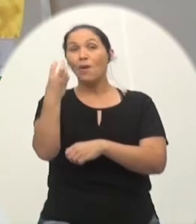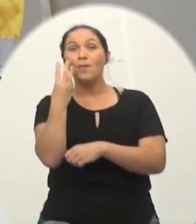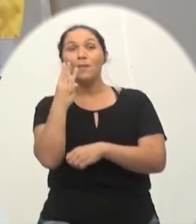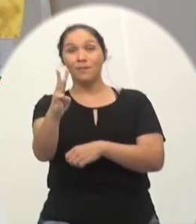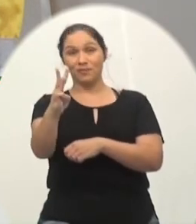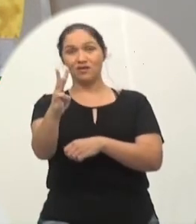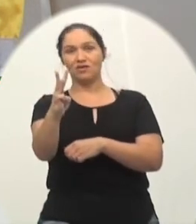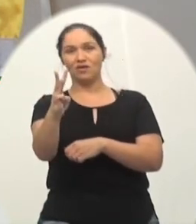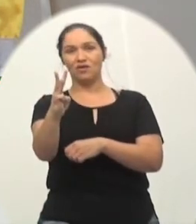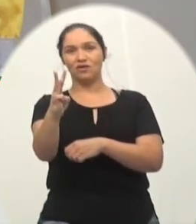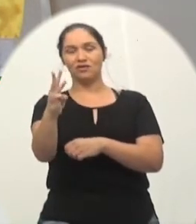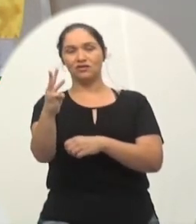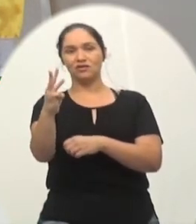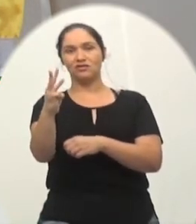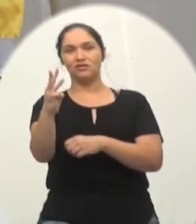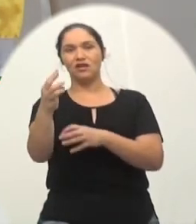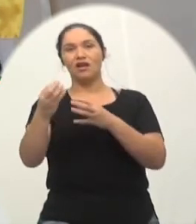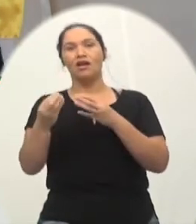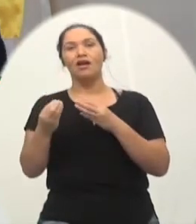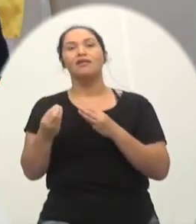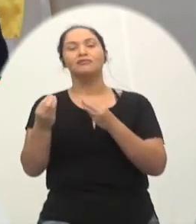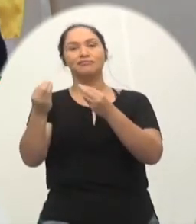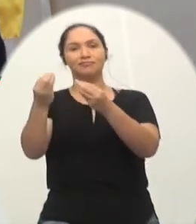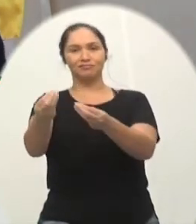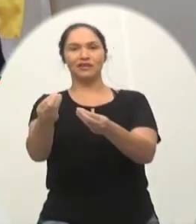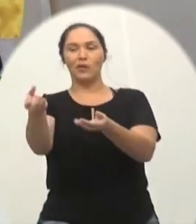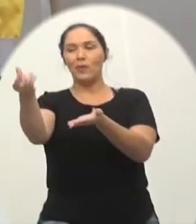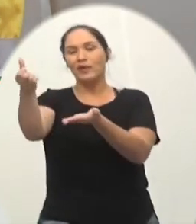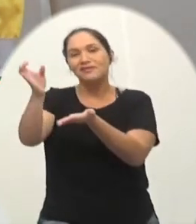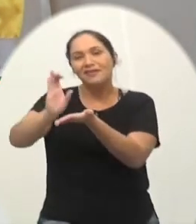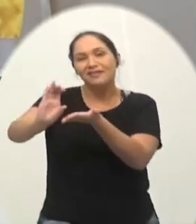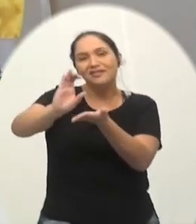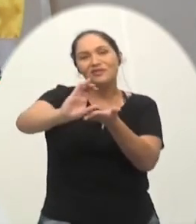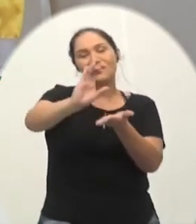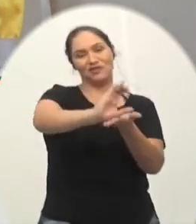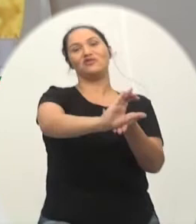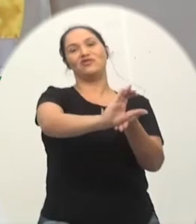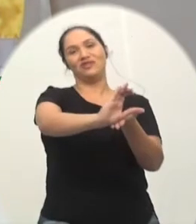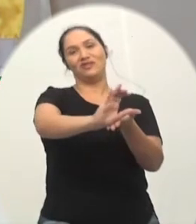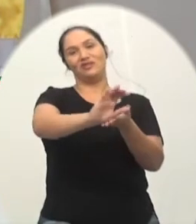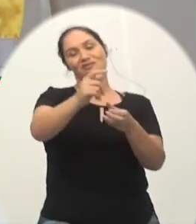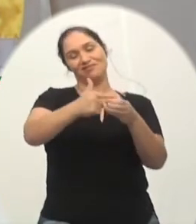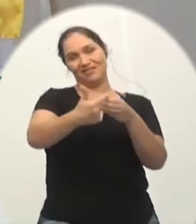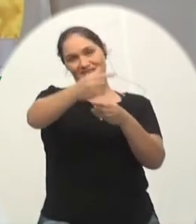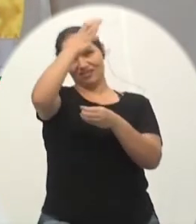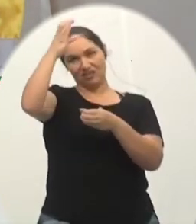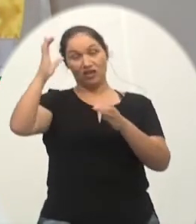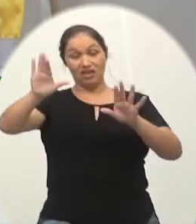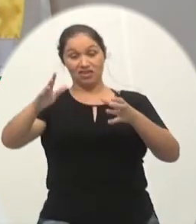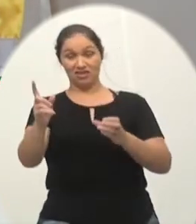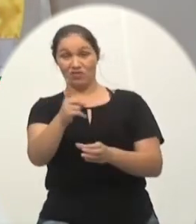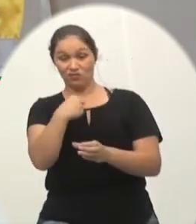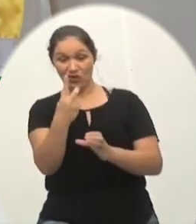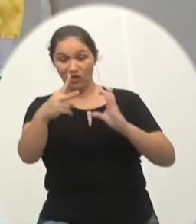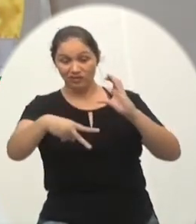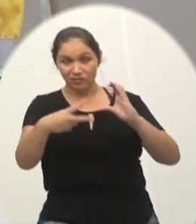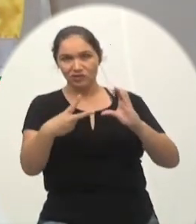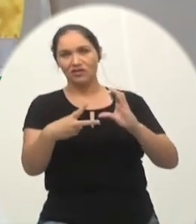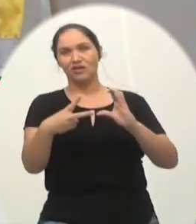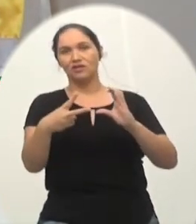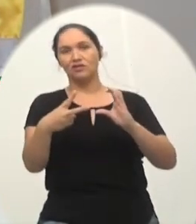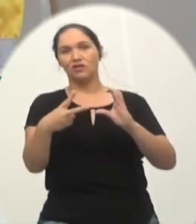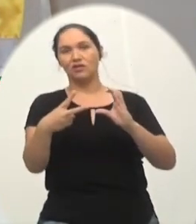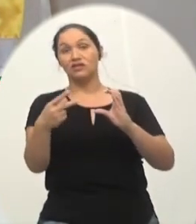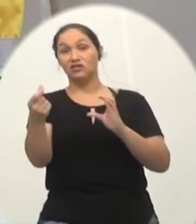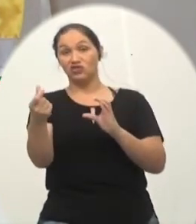para serem investidos. Então, isso é louvável, que essa casa também houve uma economia do trabalho de todos os vereadores e também